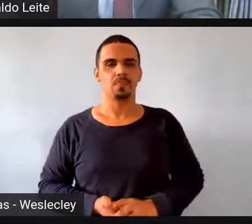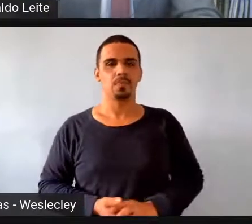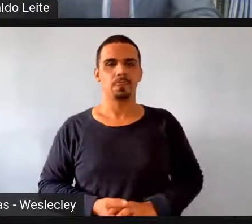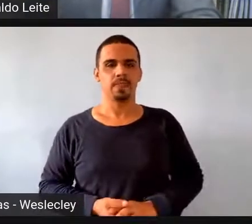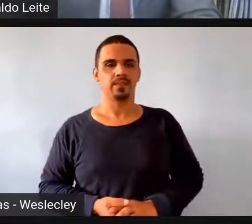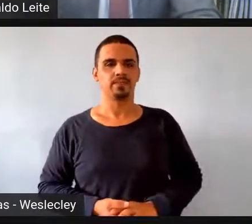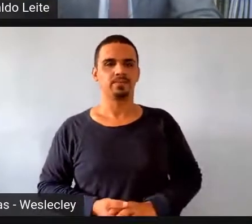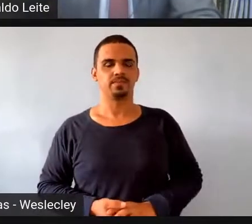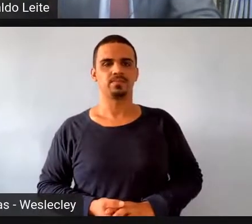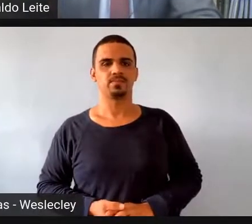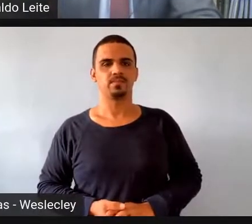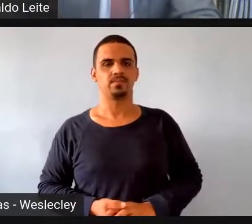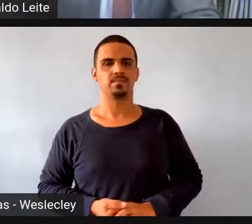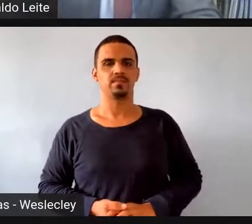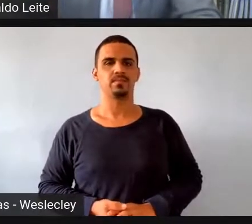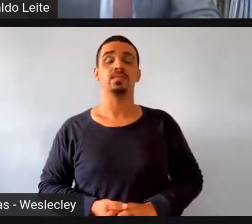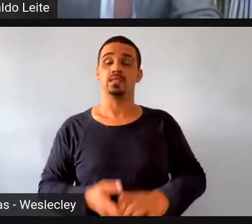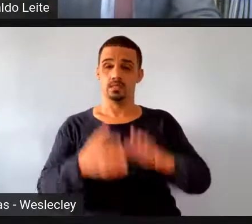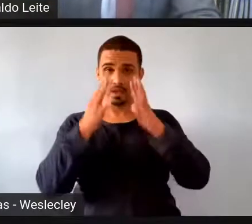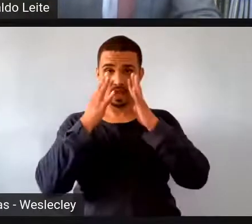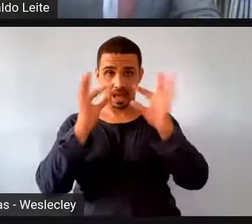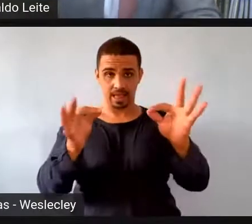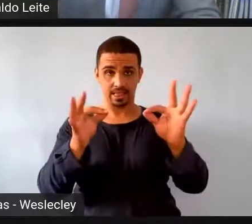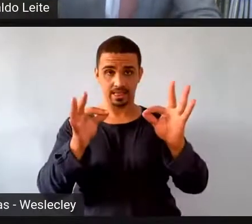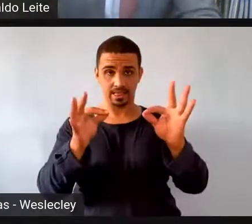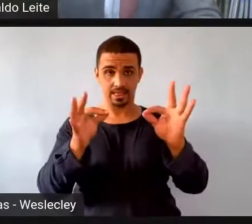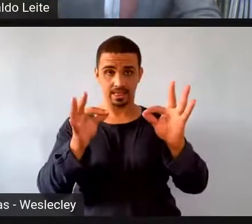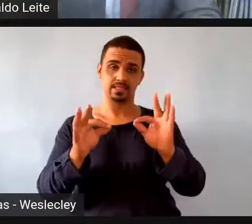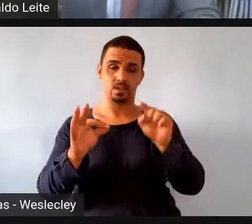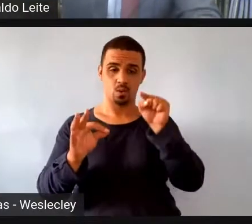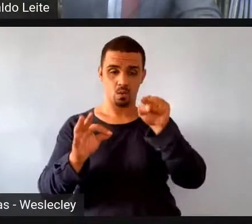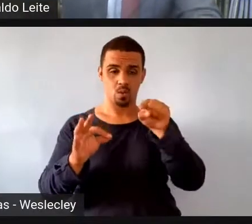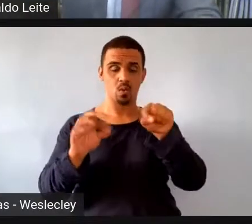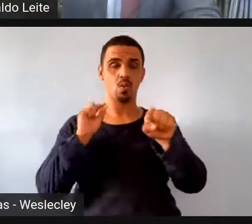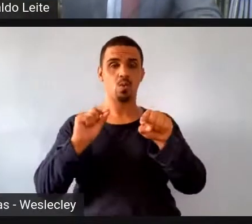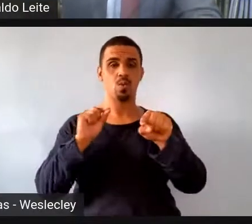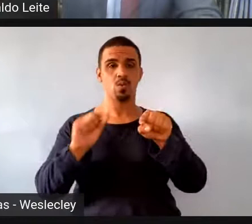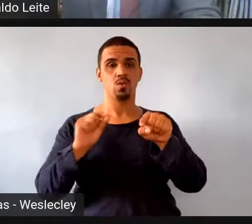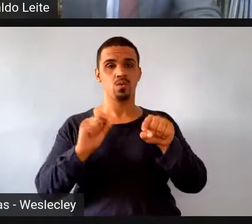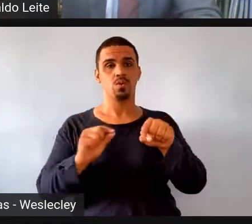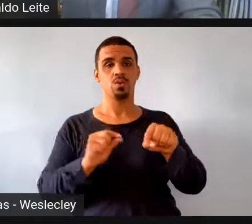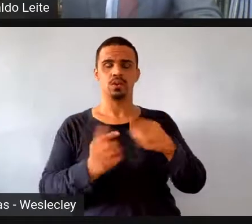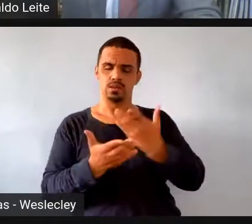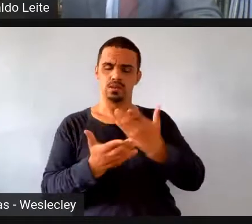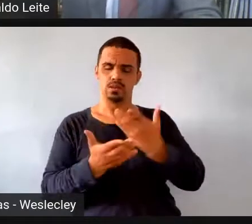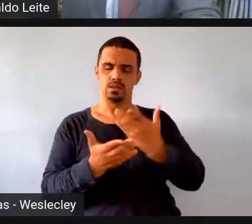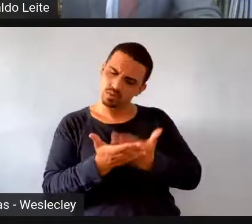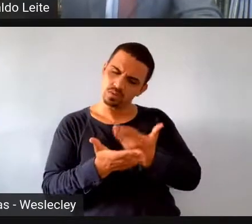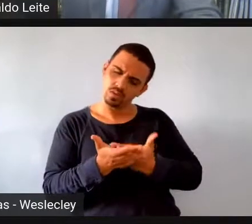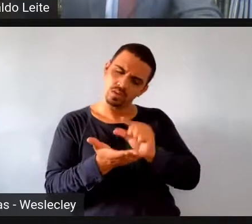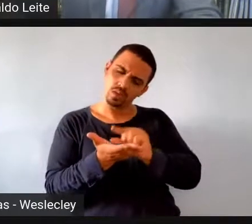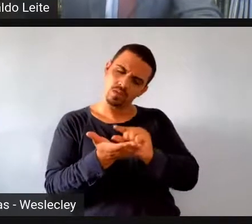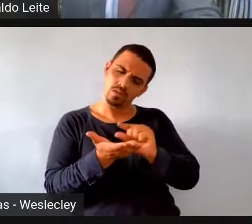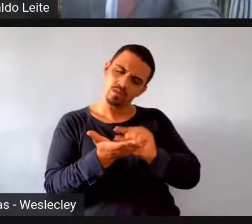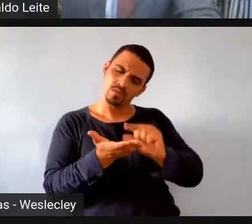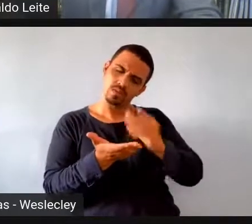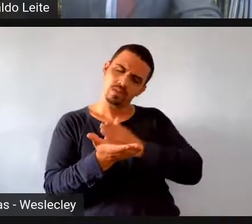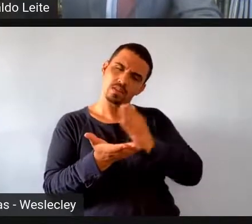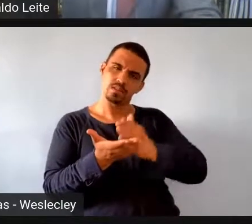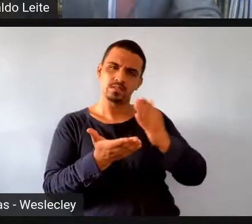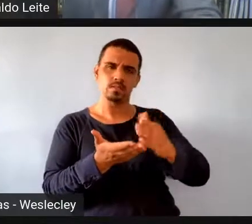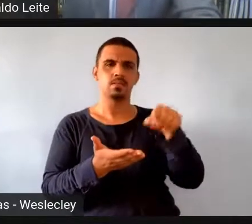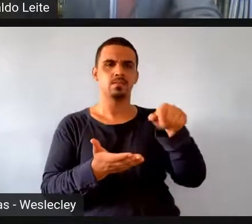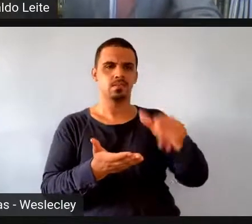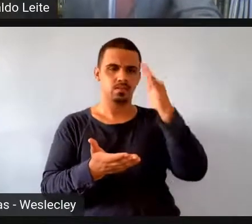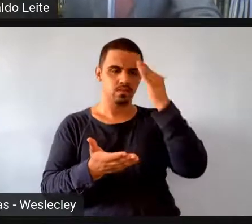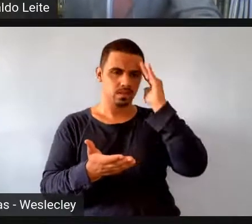E, enfim, chamar a atenção para o fato de que estudar o financiamento de campanha, botar uma lupa nisso, entender